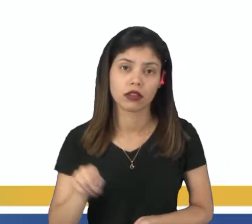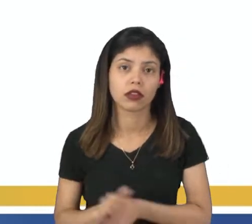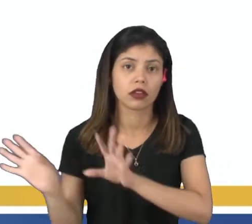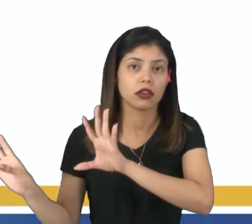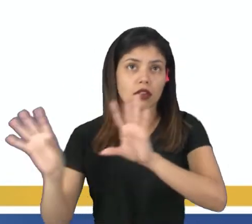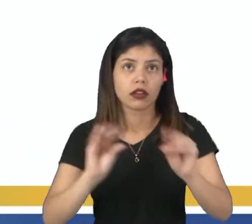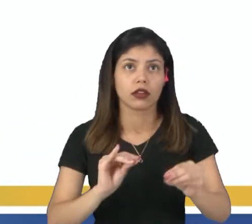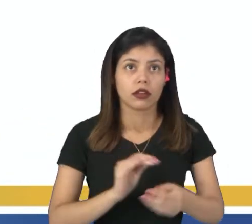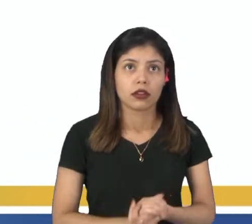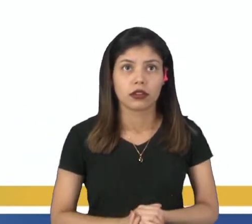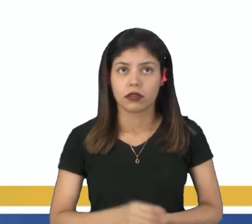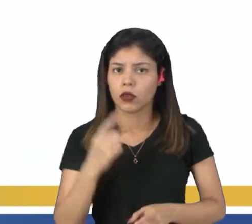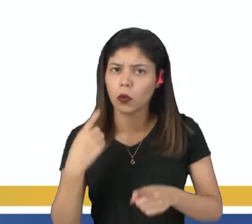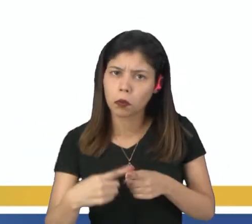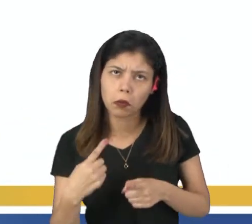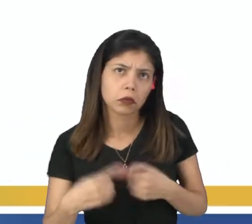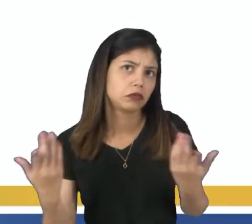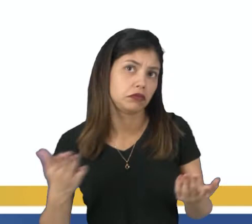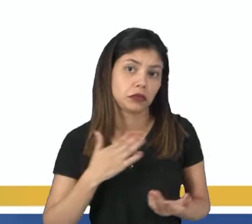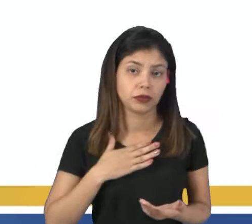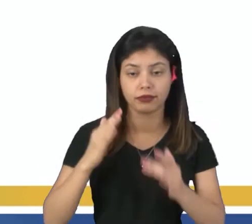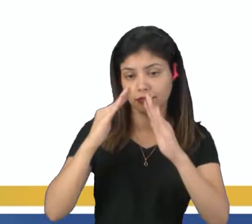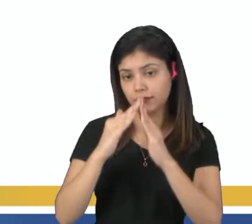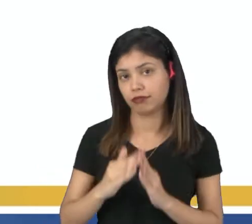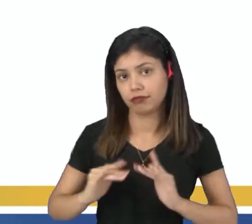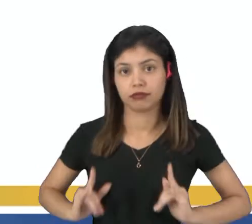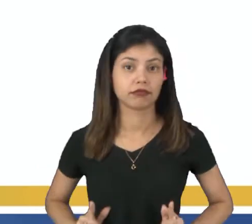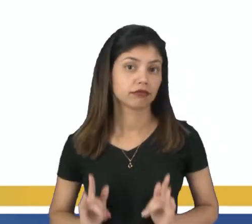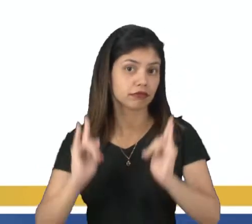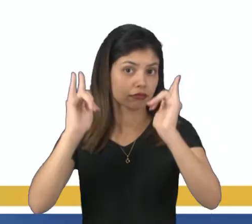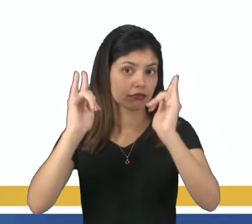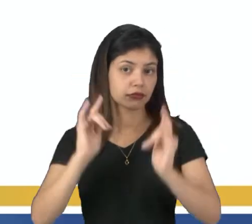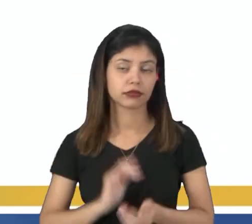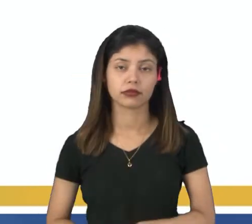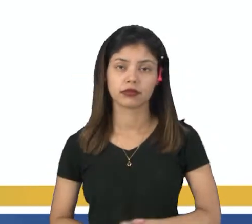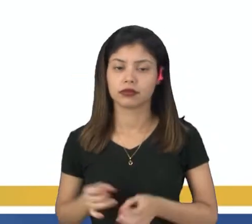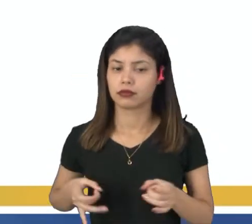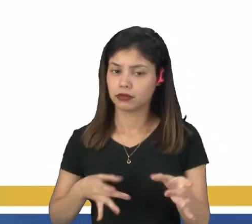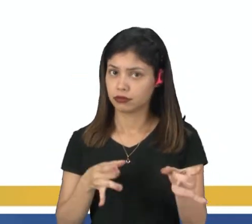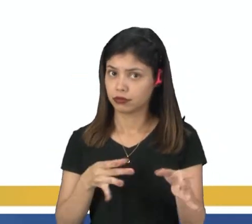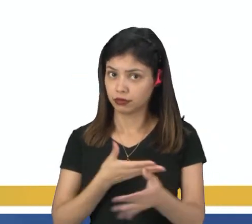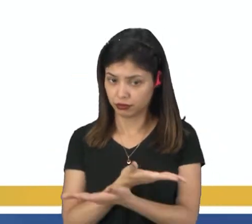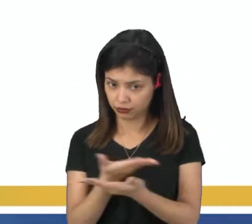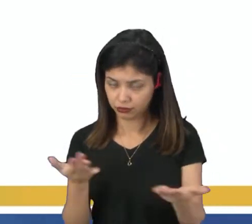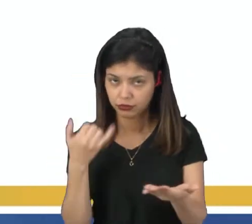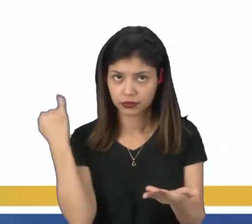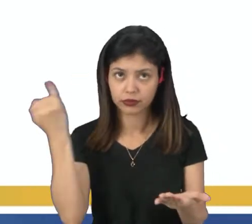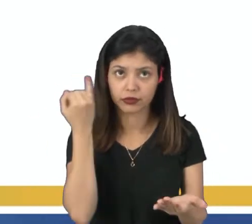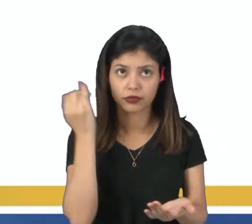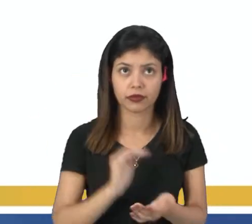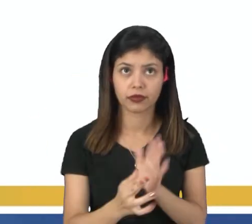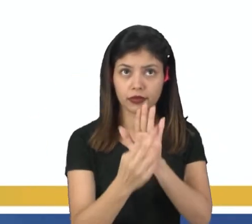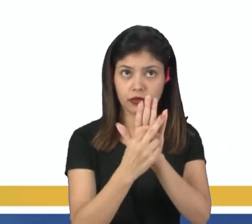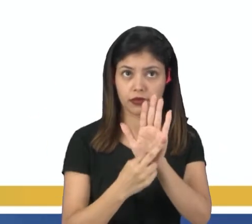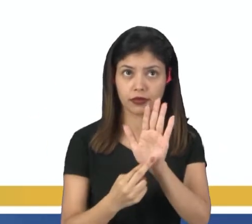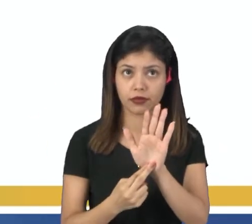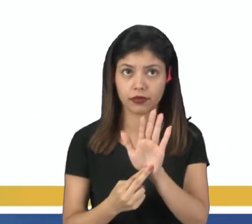frase, ora, porque eu moro no apartamento. Temos uma dica aqui muito importante, olha só a regra.